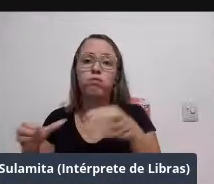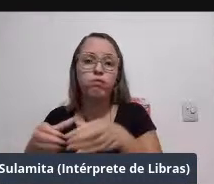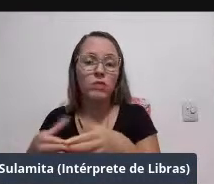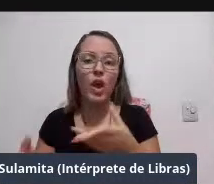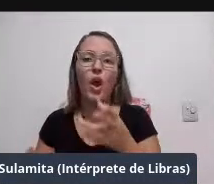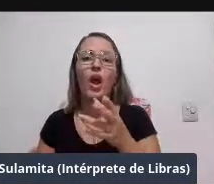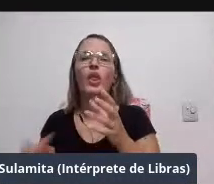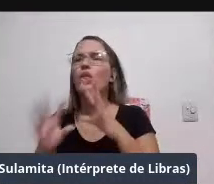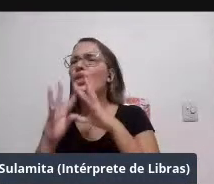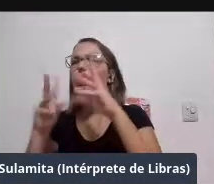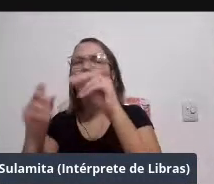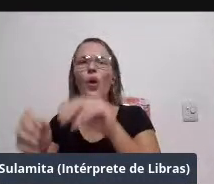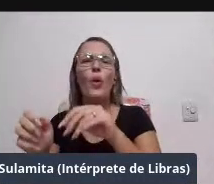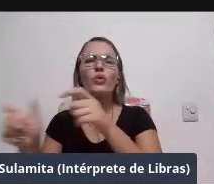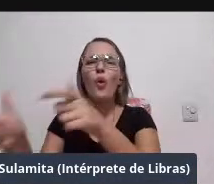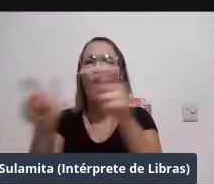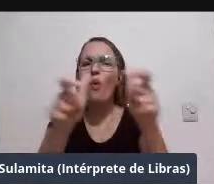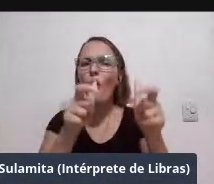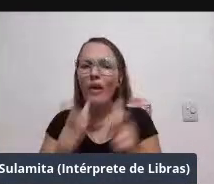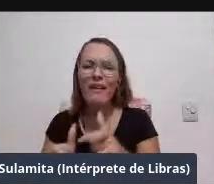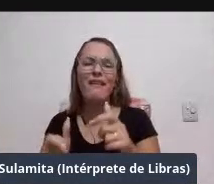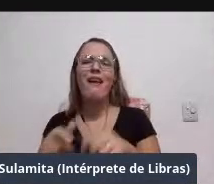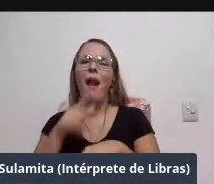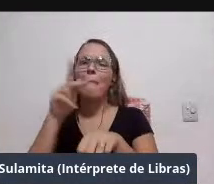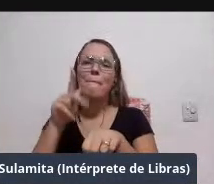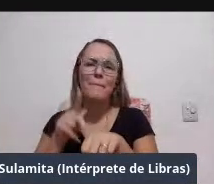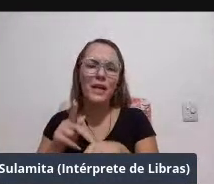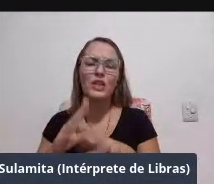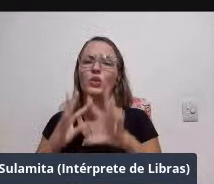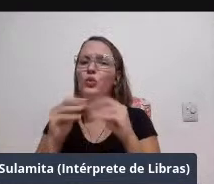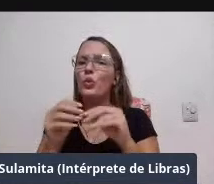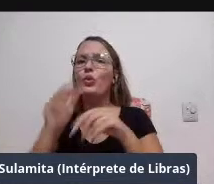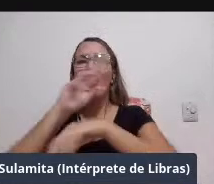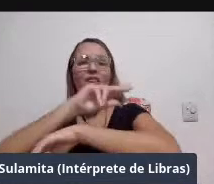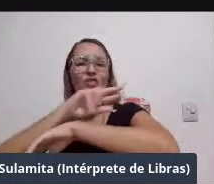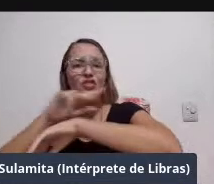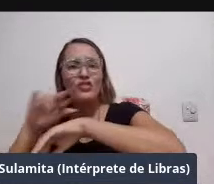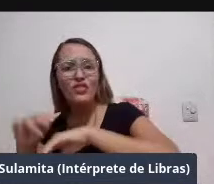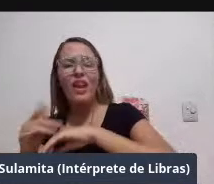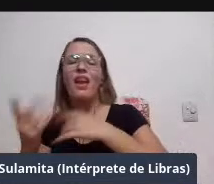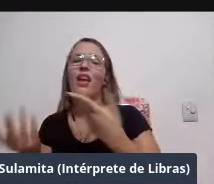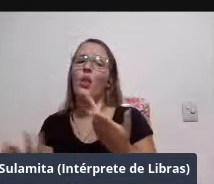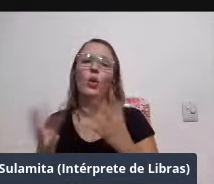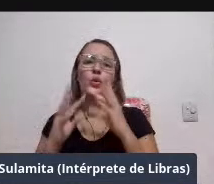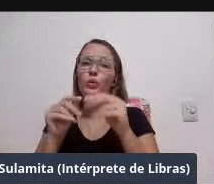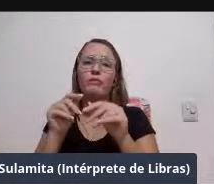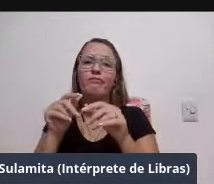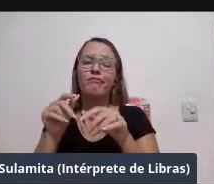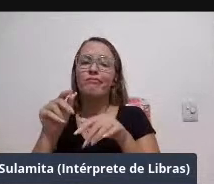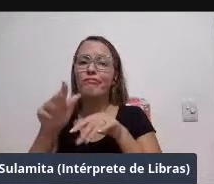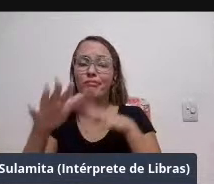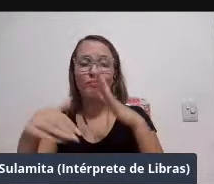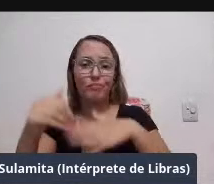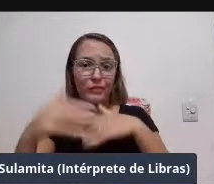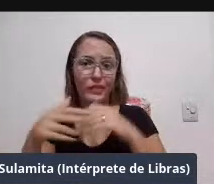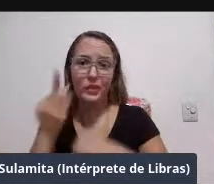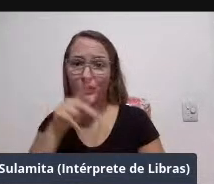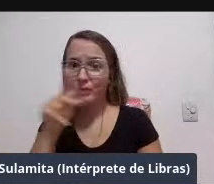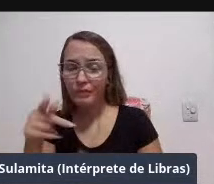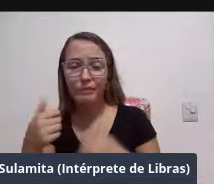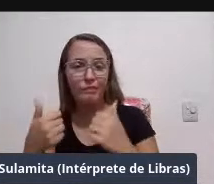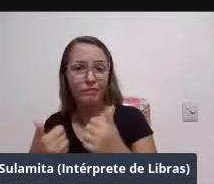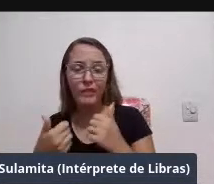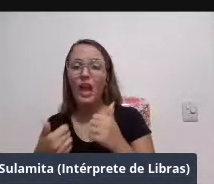questões de gênero, né? Do trabalho, de formação docente, assim por diante. Né, todas as regiões e províncias,